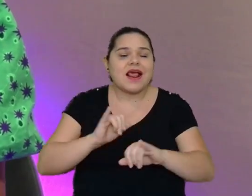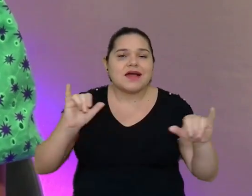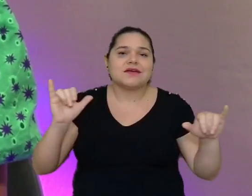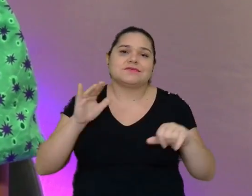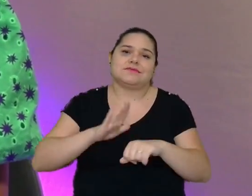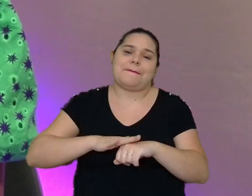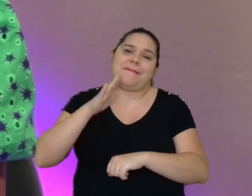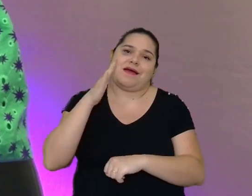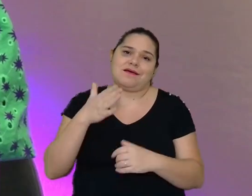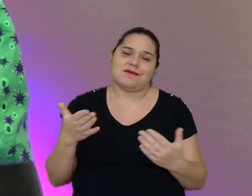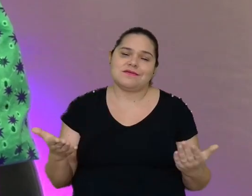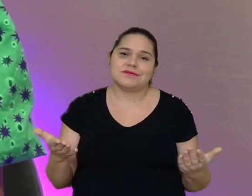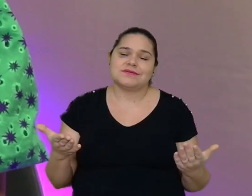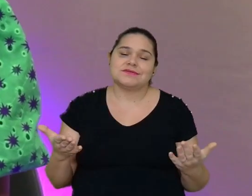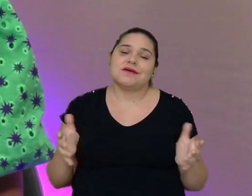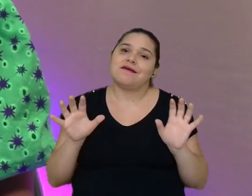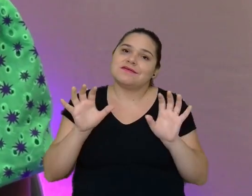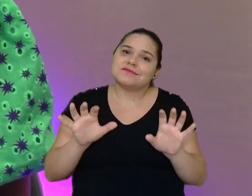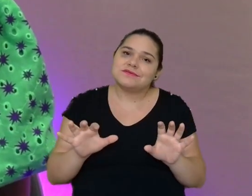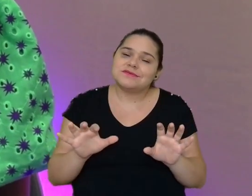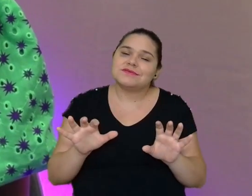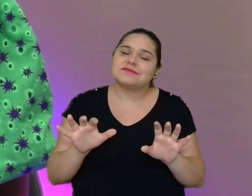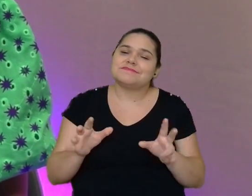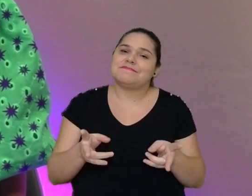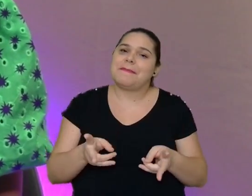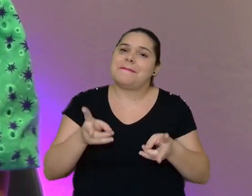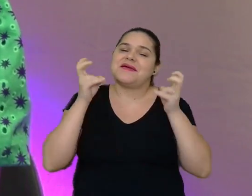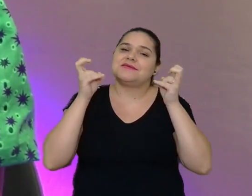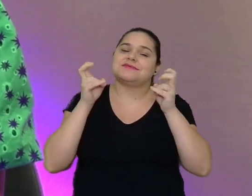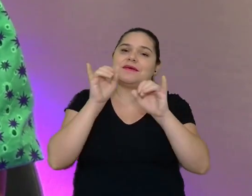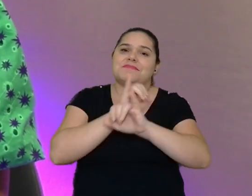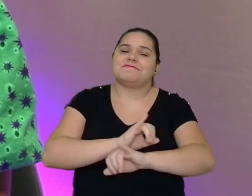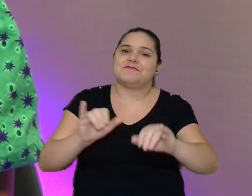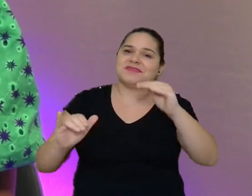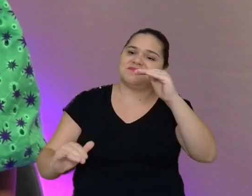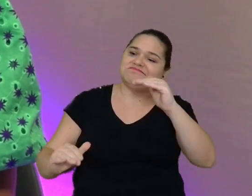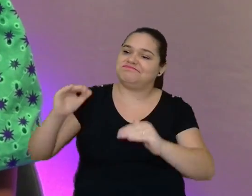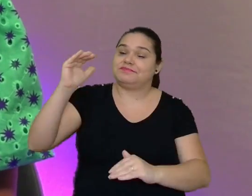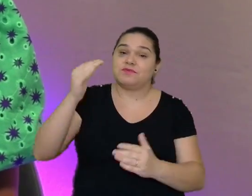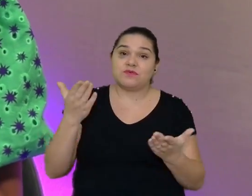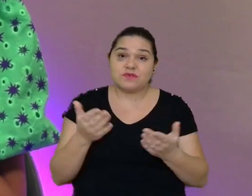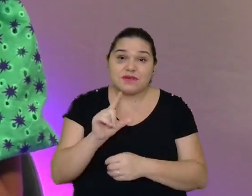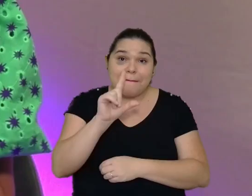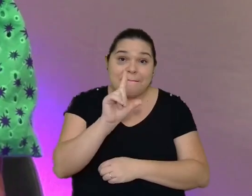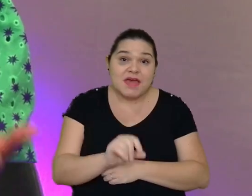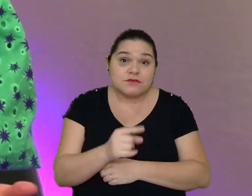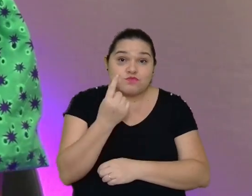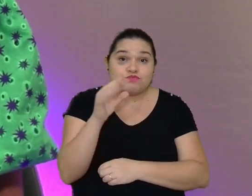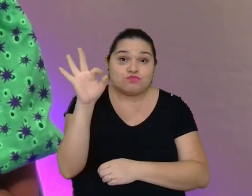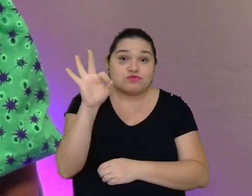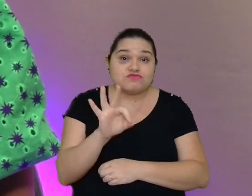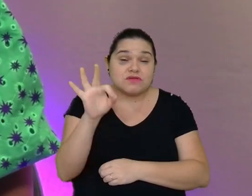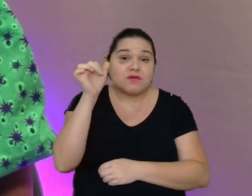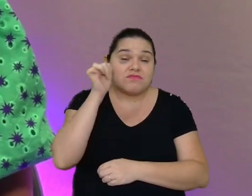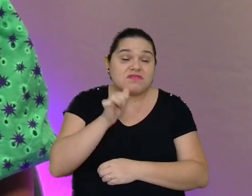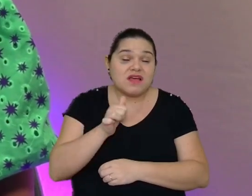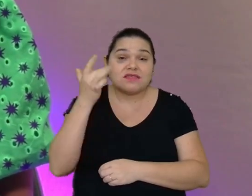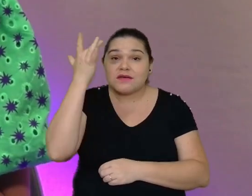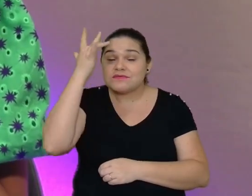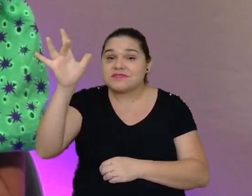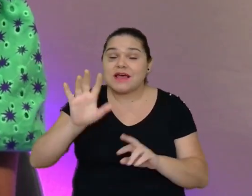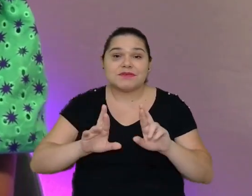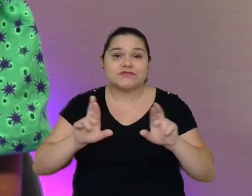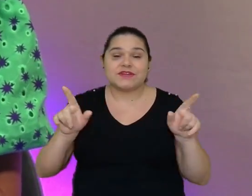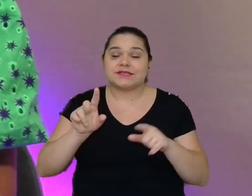com eles, essas discrepâncias de informação. Hoje no Brasil, menos de 1% das mulheres sabem a diferença entre vulva e vagina, por